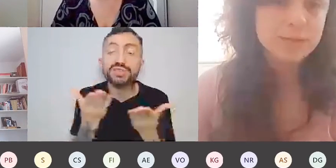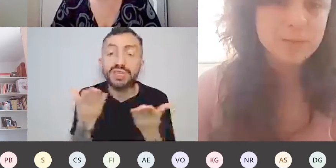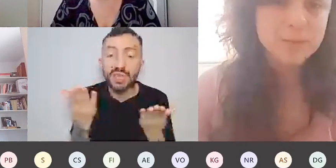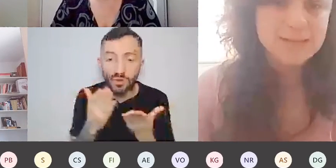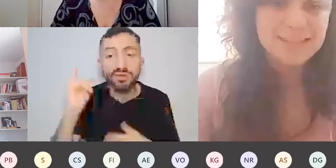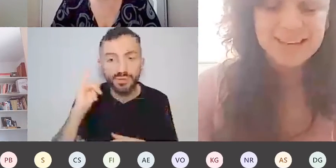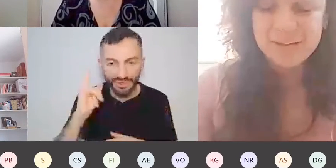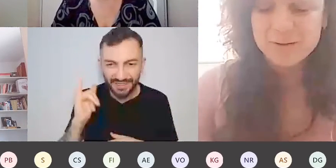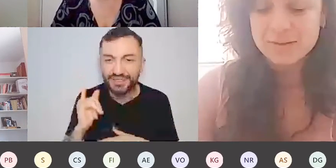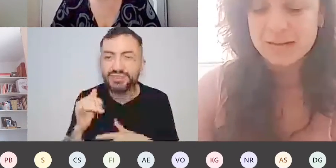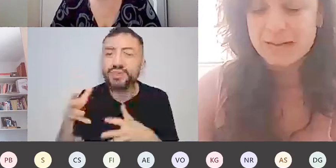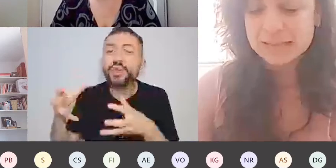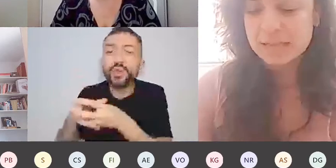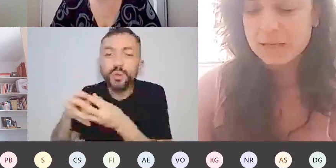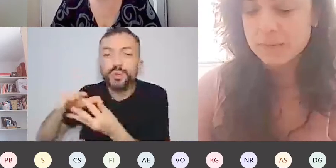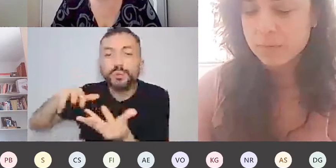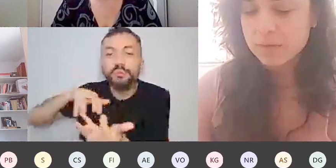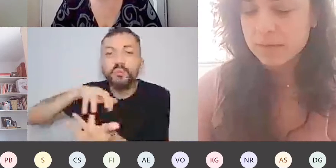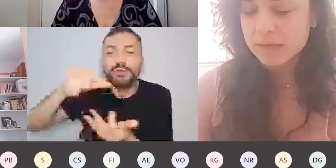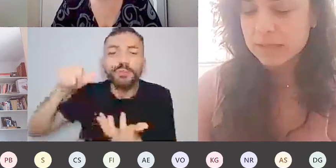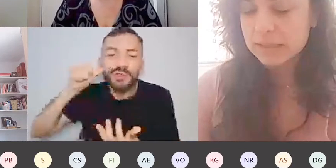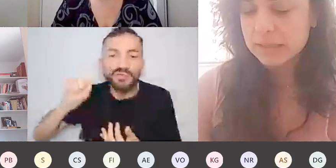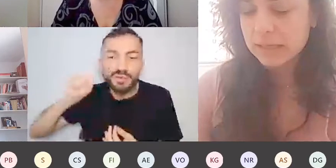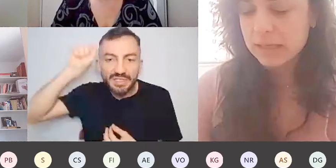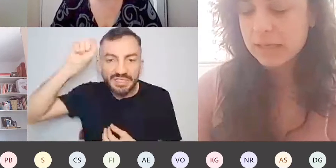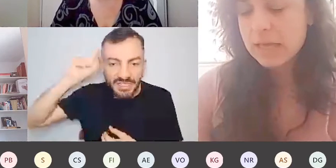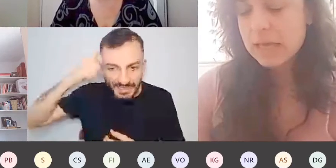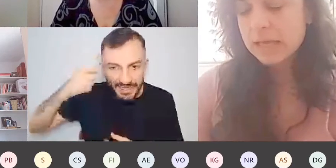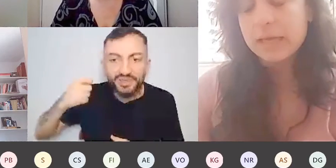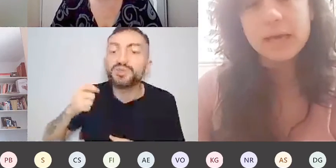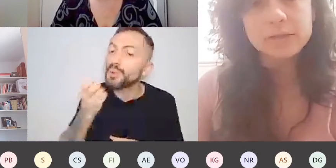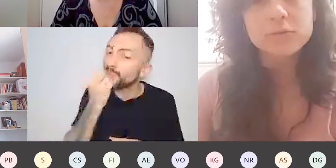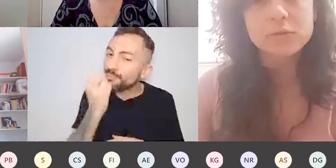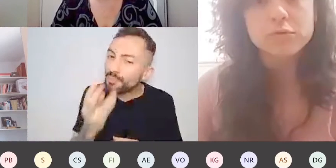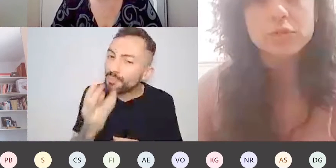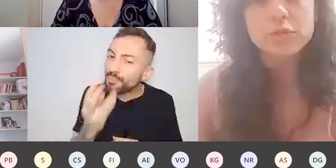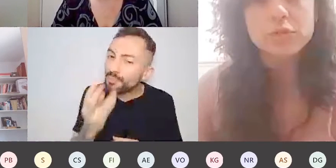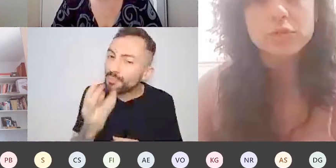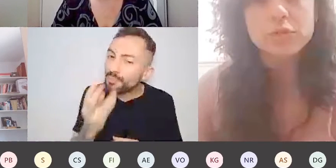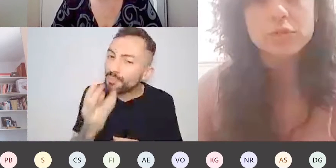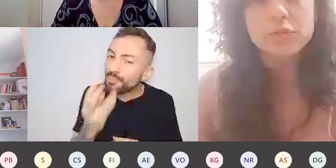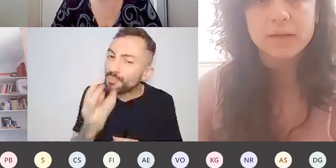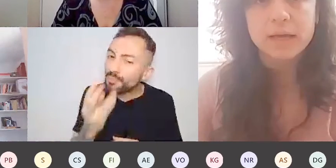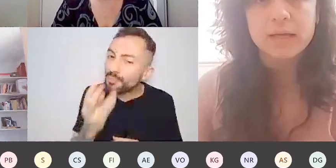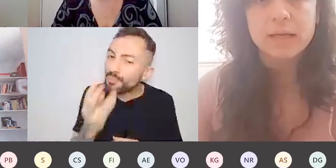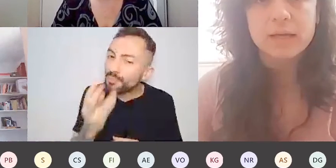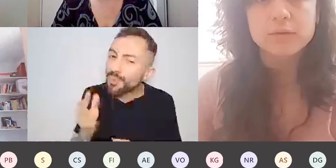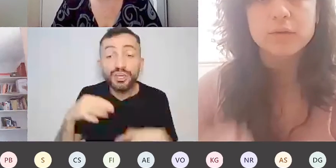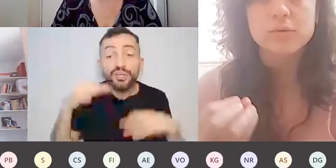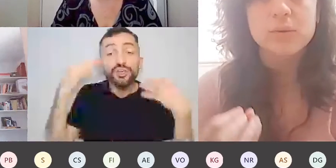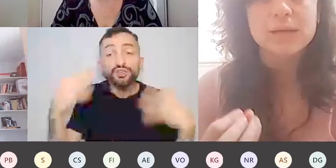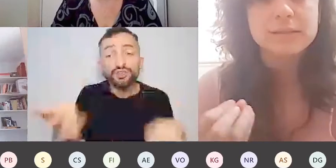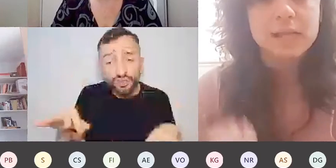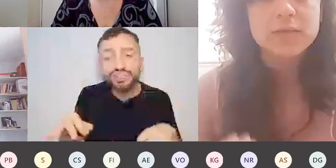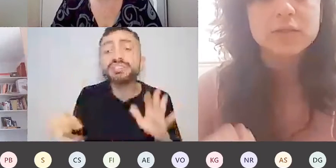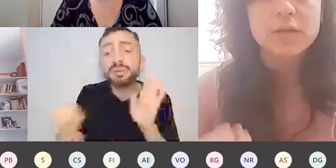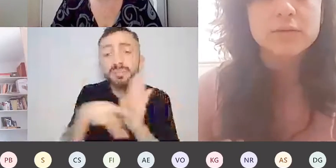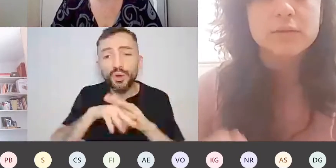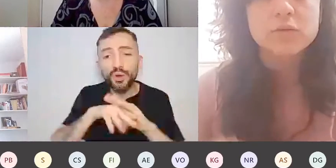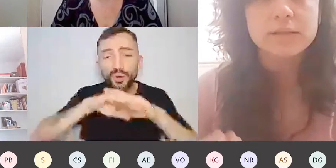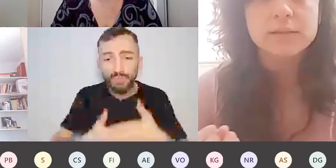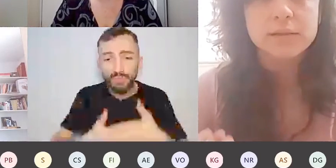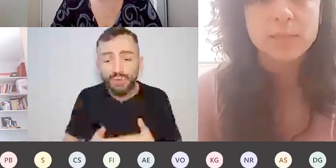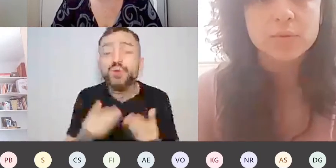que o movimento feminista negro traz, né, que bom que a Fernanda está aqui, que é a discussão de justiça reprodutiva, né, que o acesso a